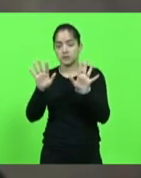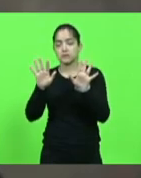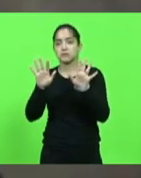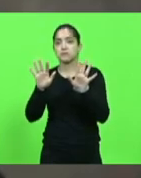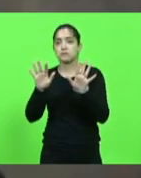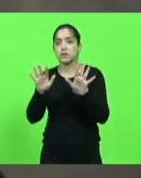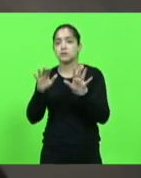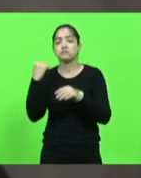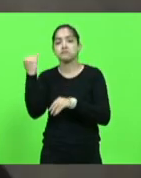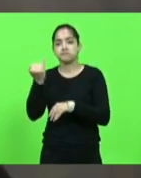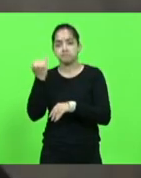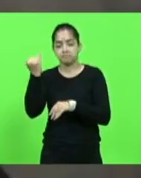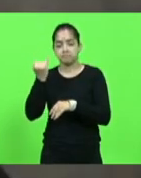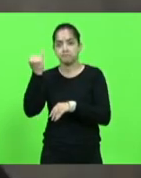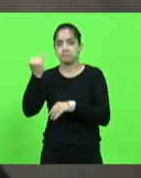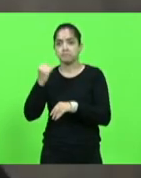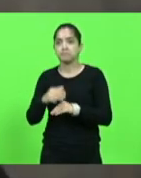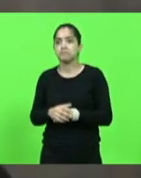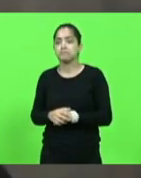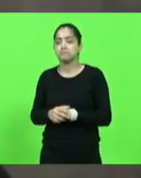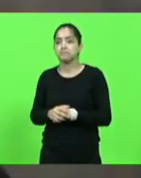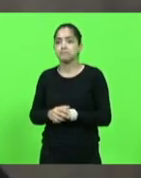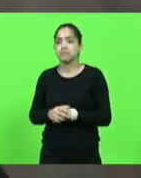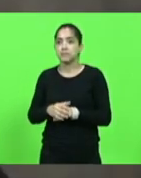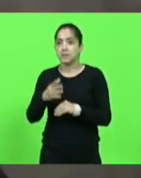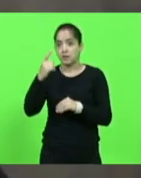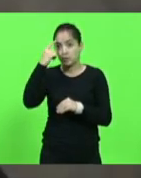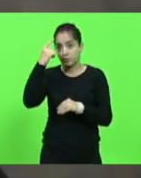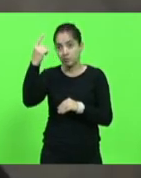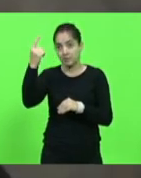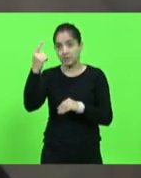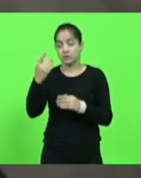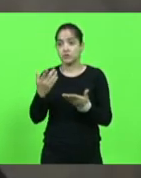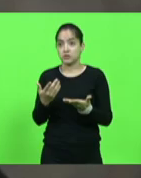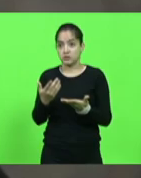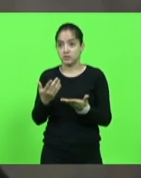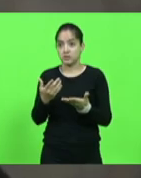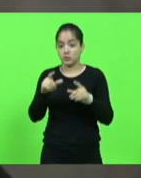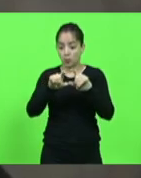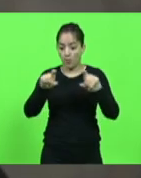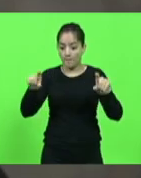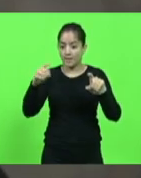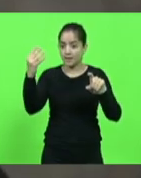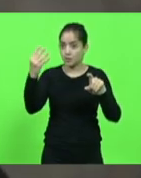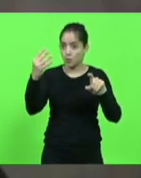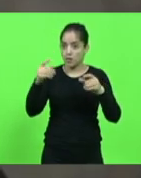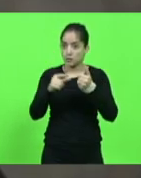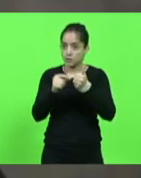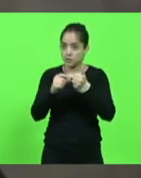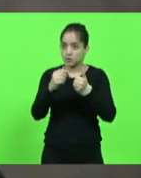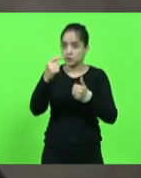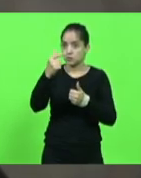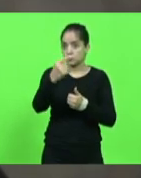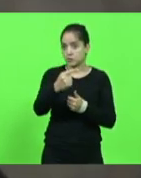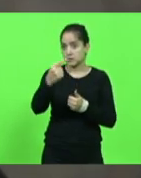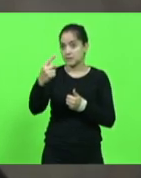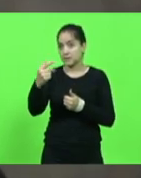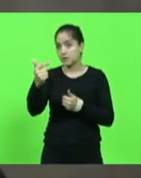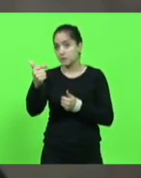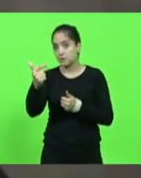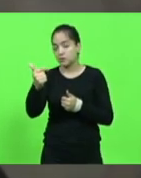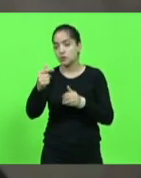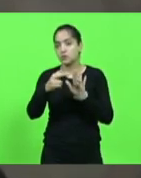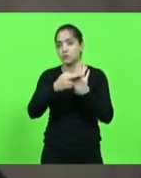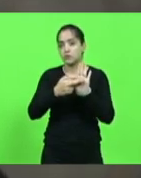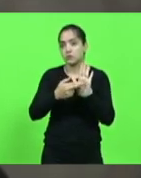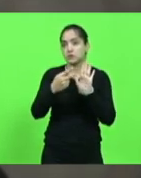muito importantes. Tu imagina na Previdência, já que o parágrafo 4º, artigo 112 do Regimento Interno, diz